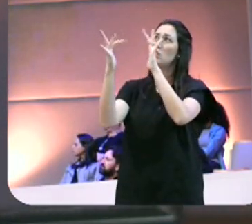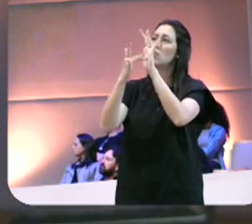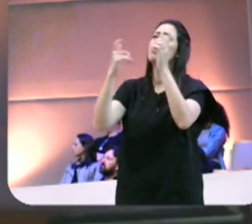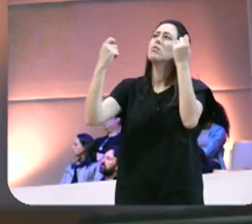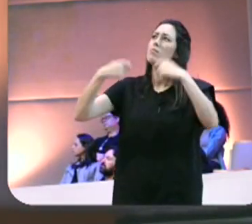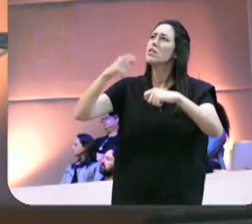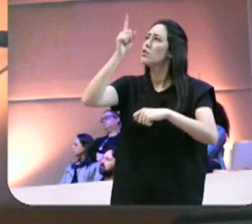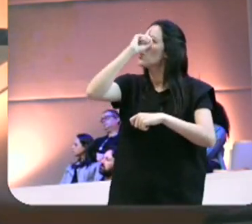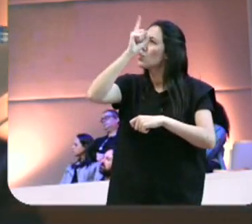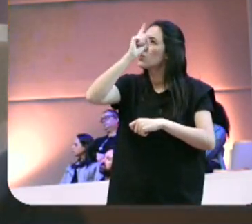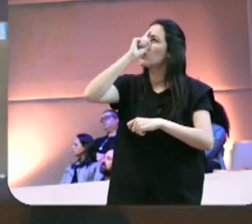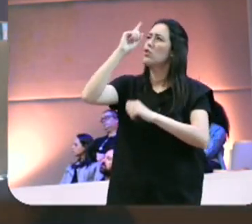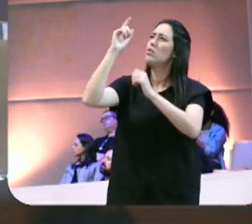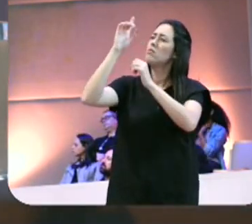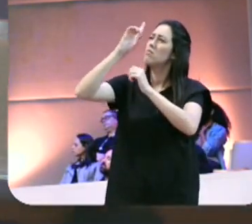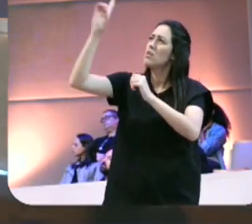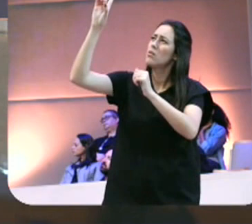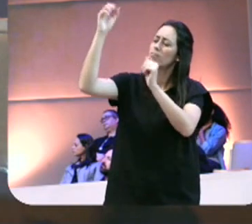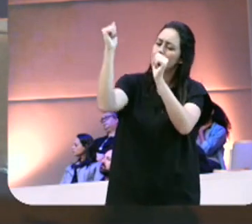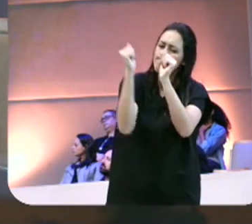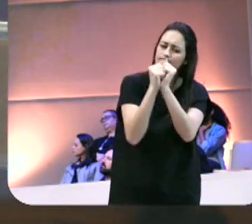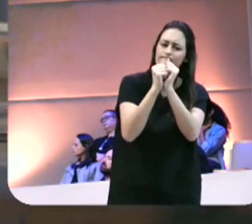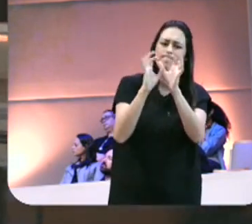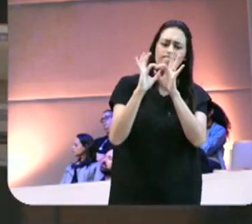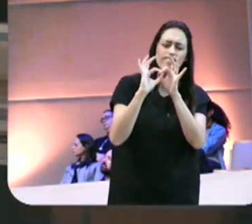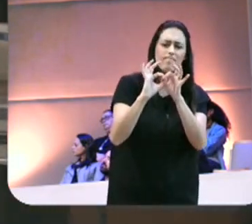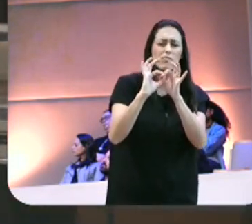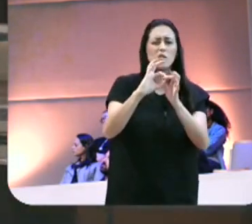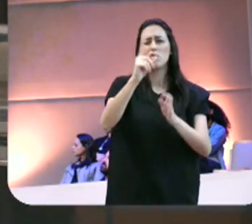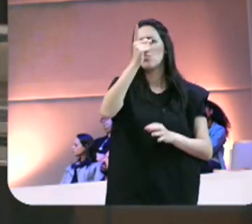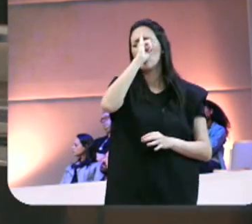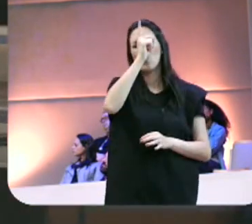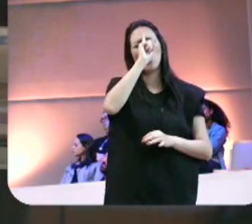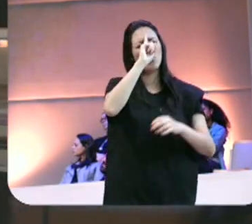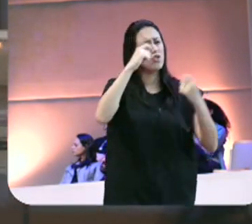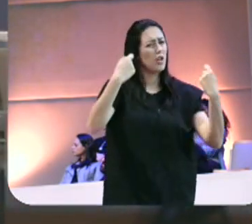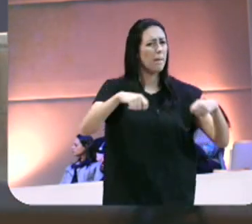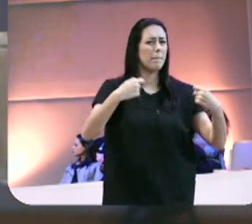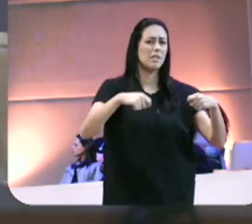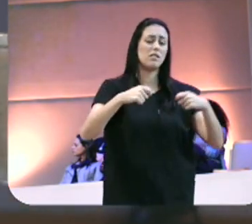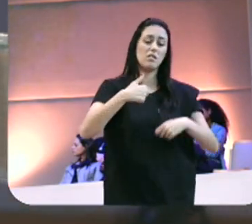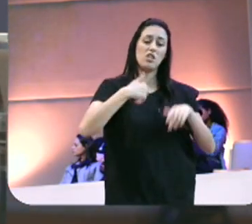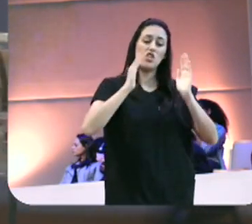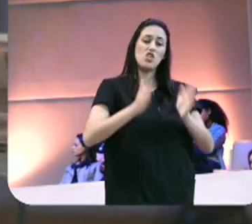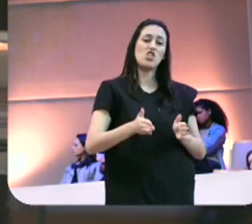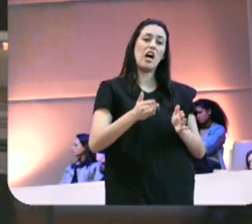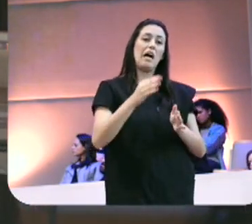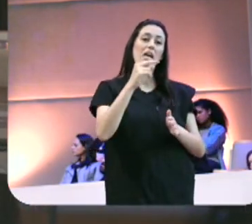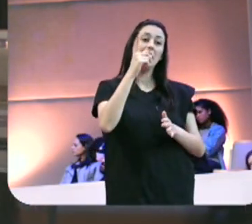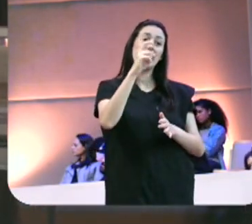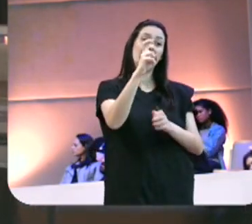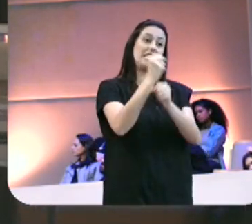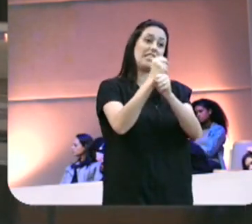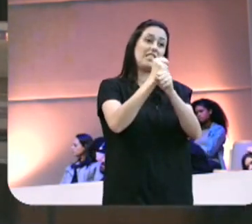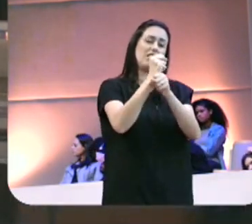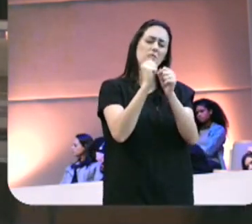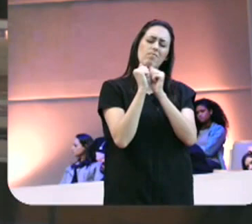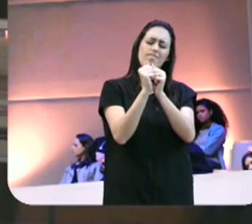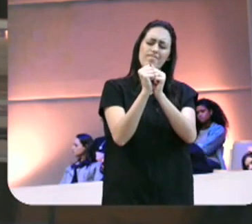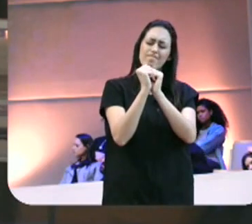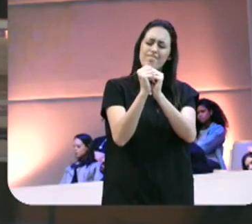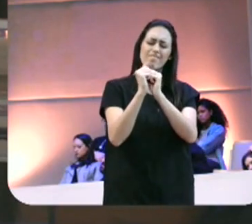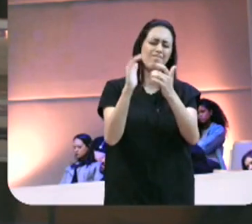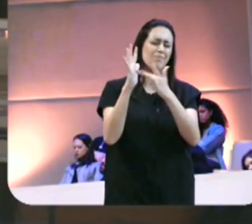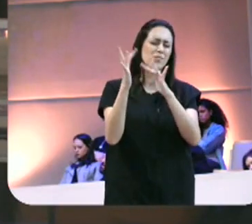dias da sua vida, pondo a sua vida como um todo. Jesus tem mudado a minha vida. Há 15 anos eu tenho caminhado com Jesus e eu tenho visto o milagre de Deus